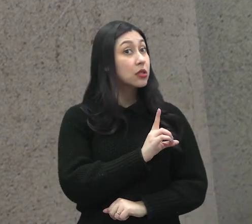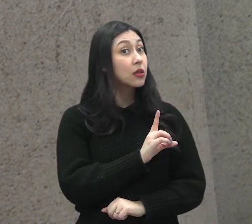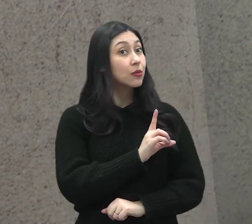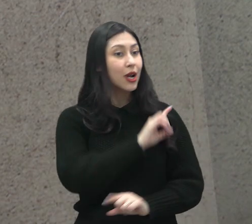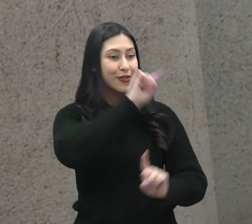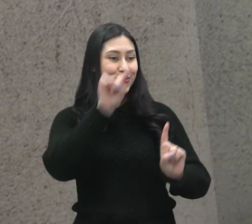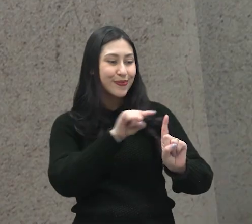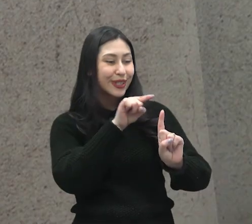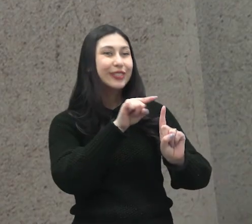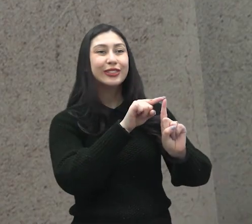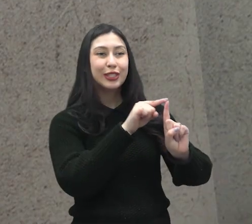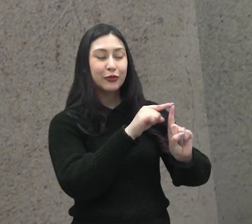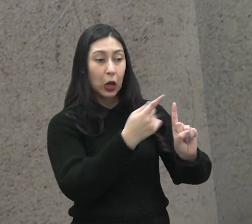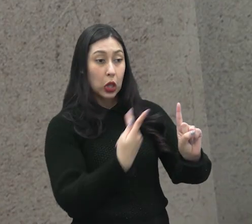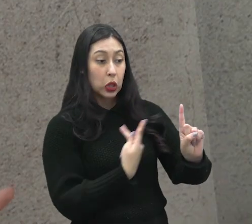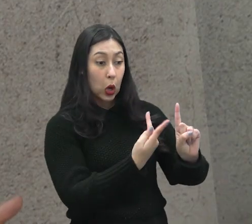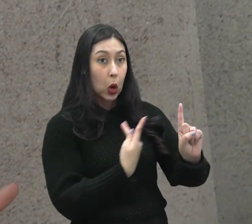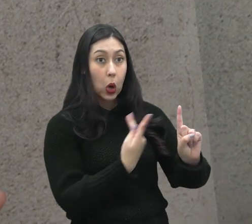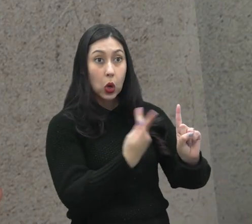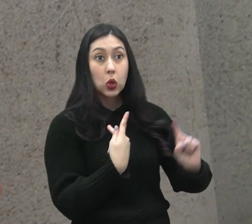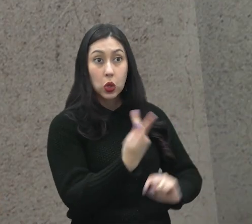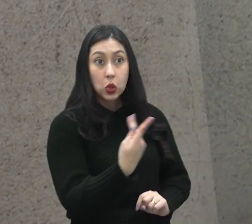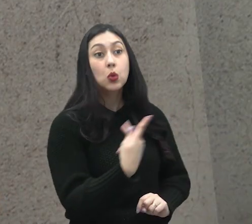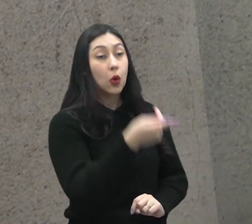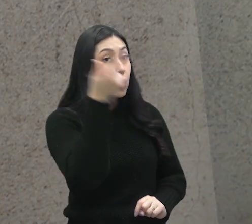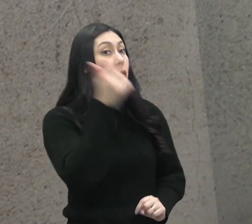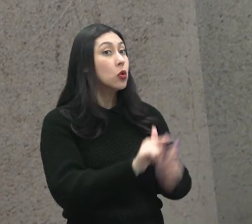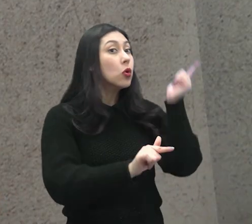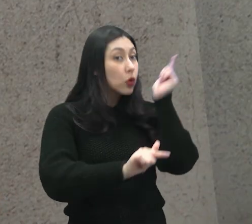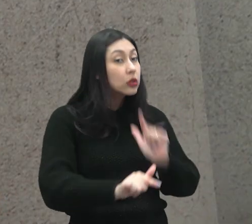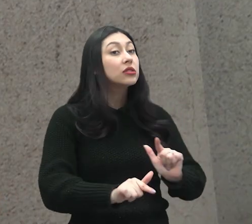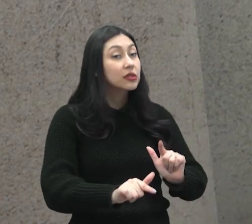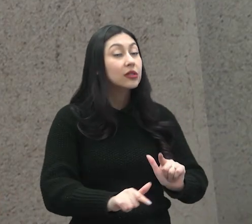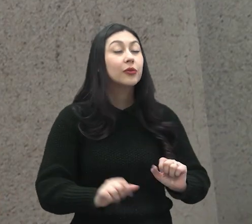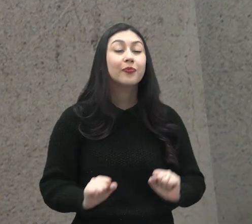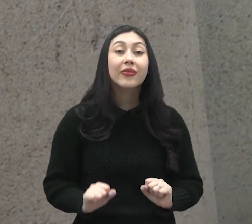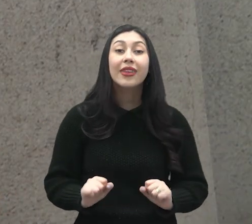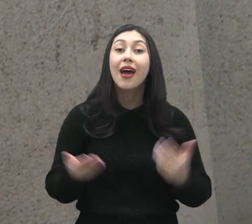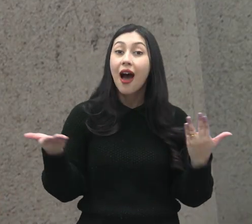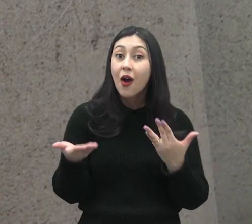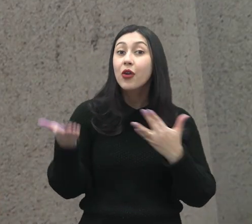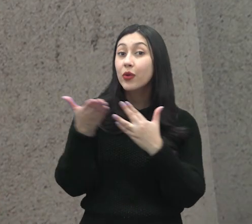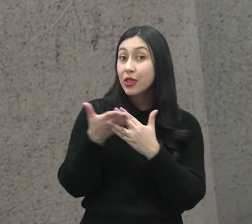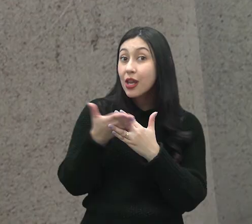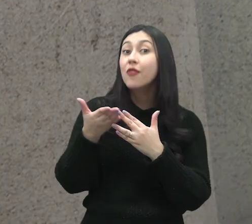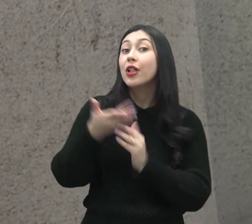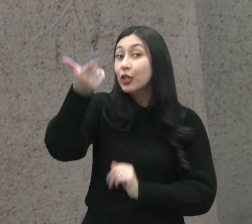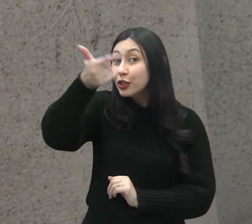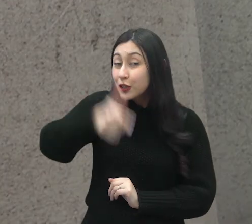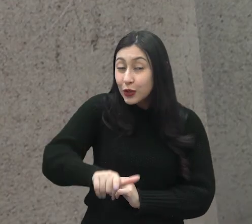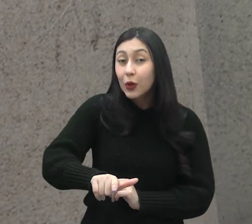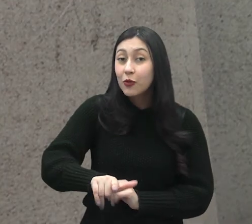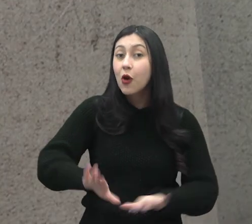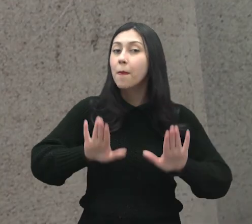que os objetivos de ambos, à medida do possível, né, possam ser correspondidos. Pessoal, a gente vai para mais uma pausa,